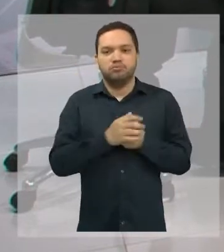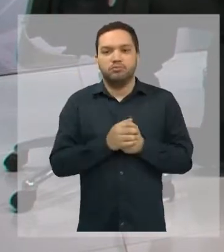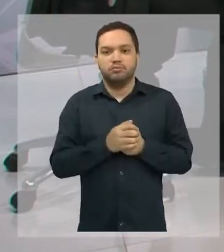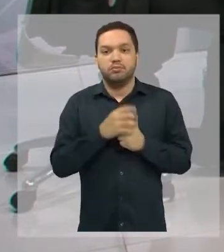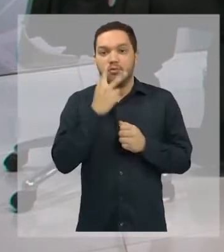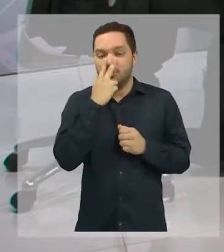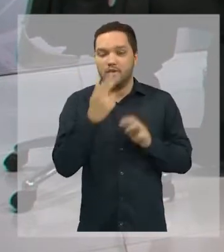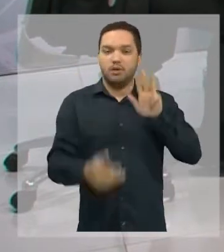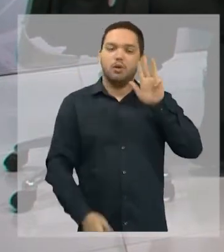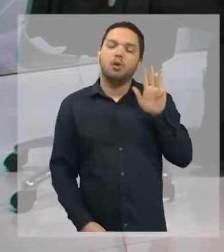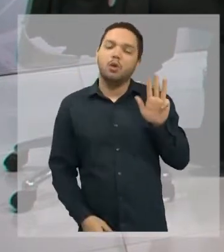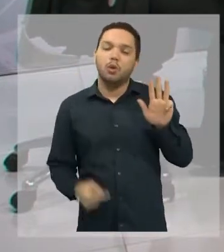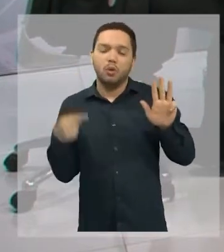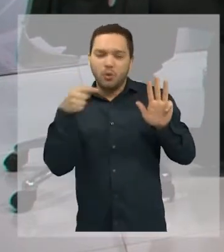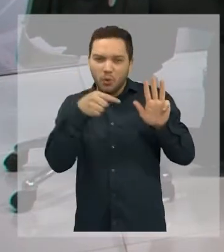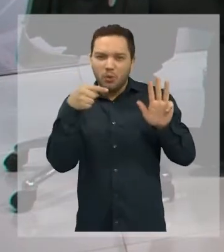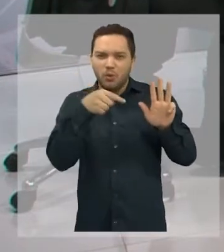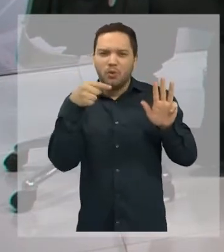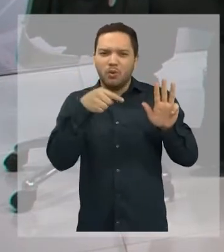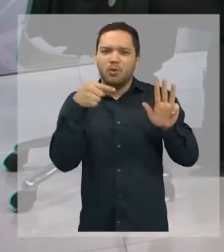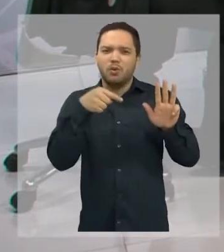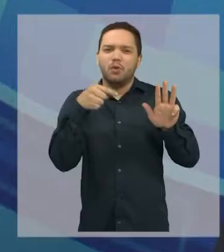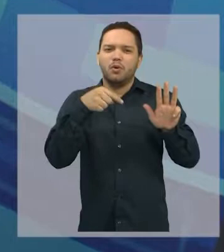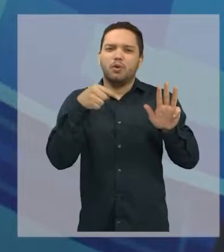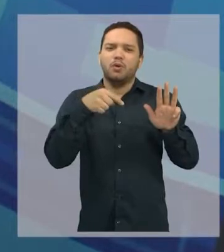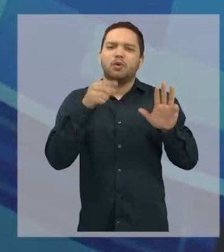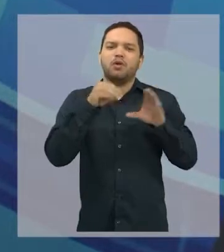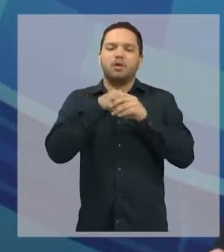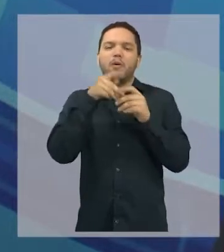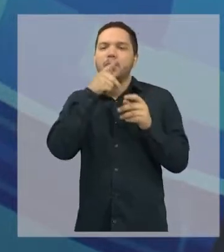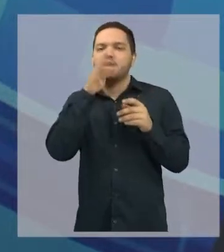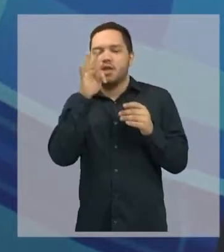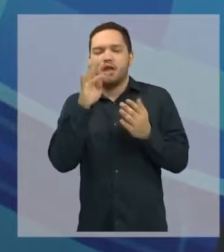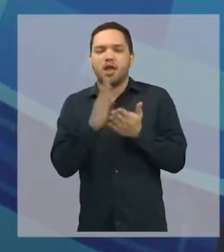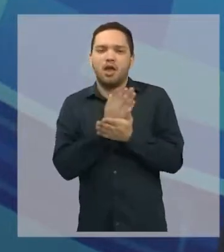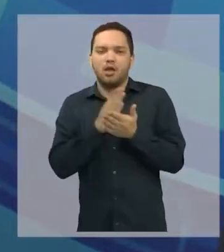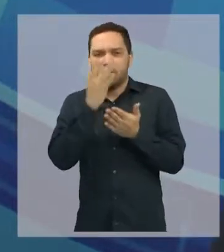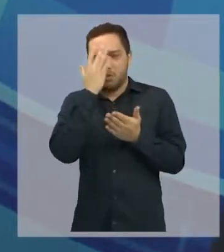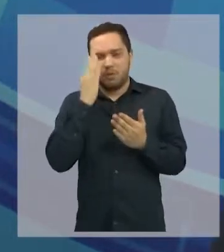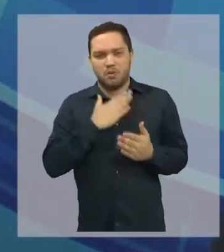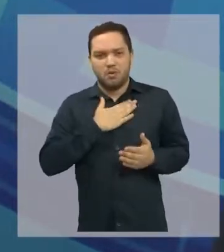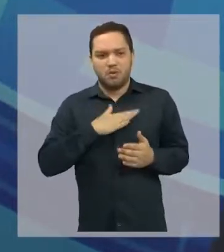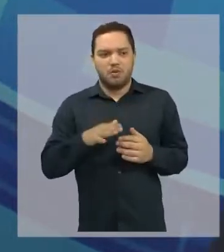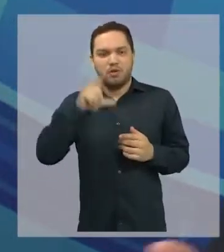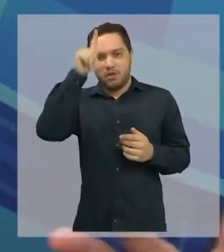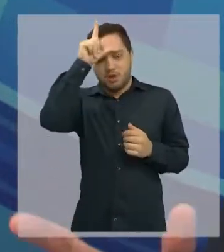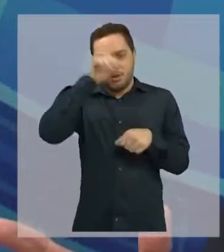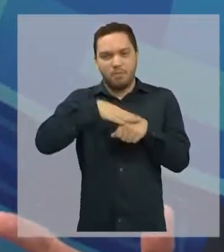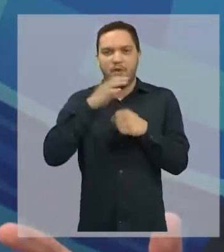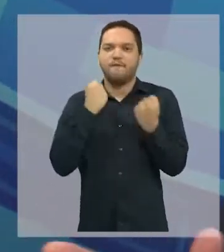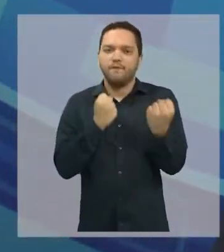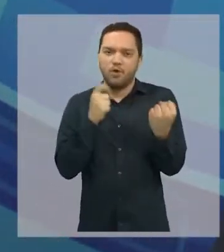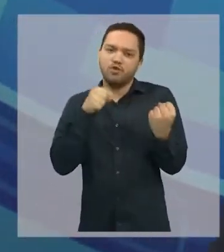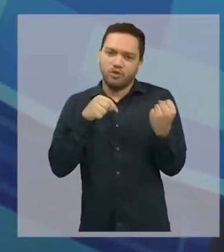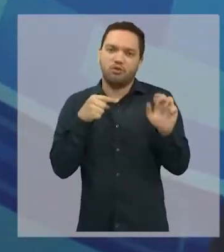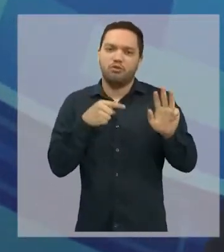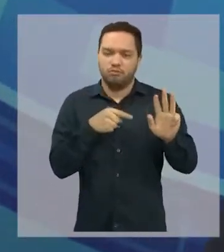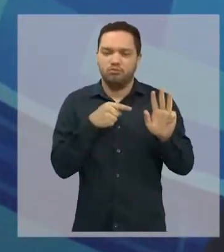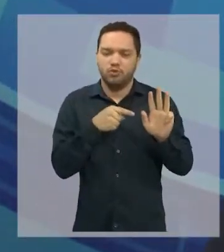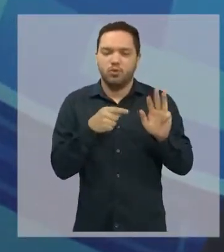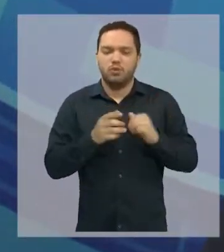Até o Lula parece que já começa a encontrar alguma resistência dentro do PT, né? Que era talvez a liderança mais forte que